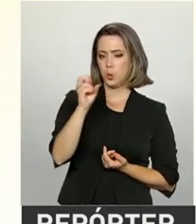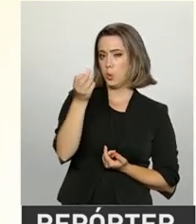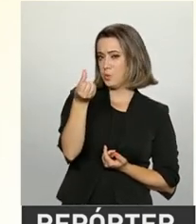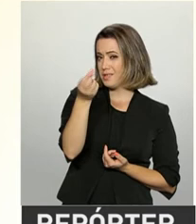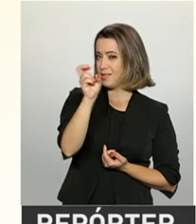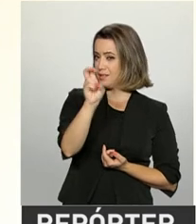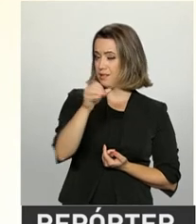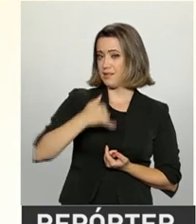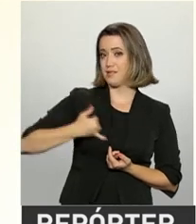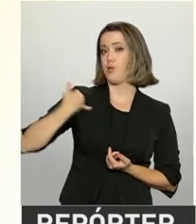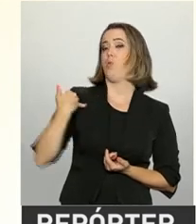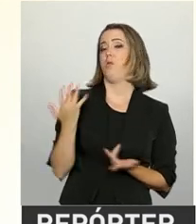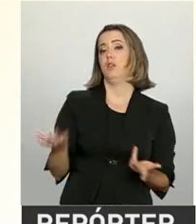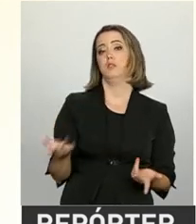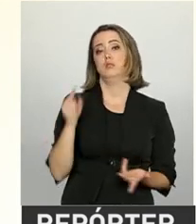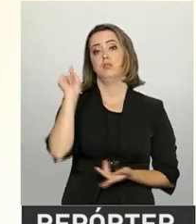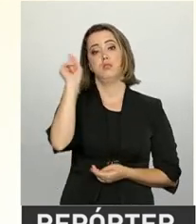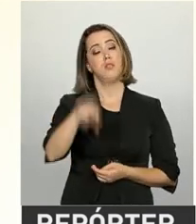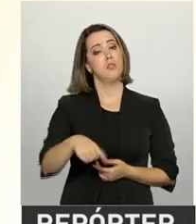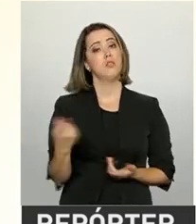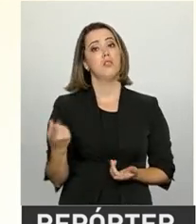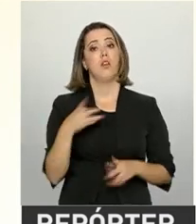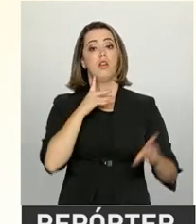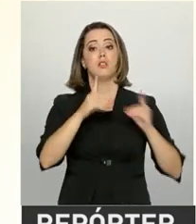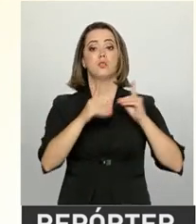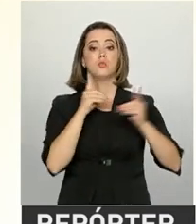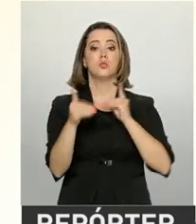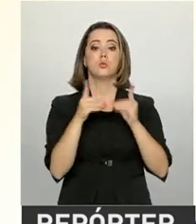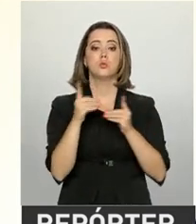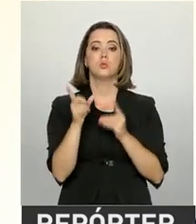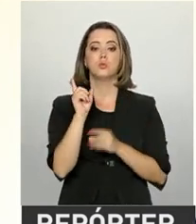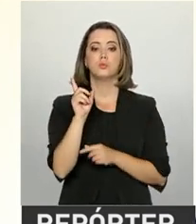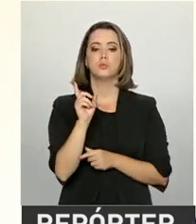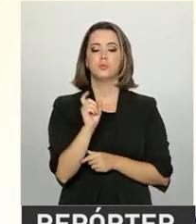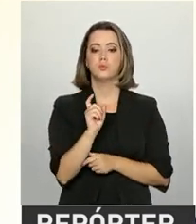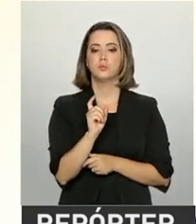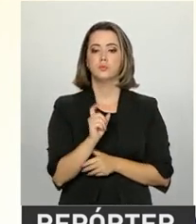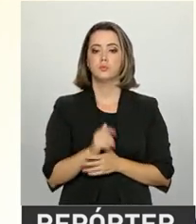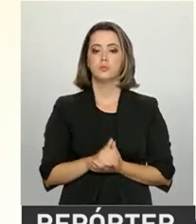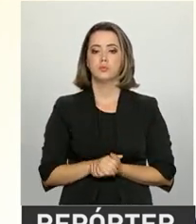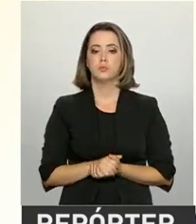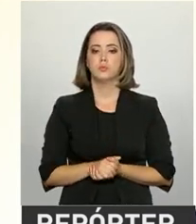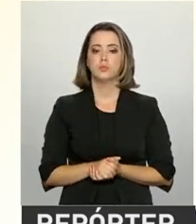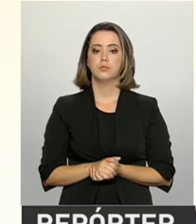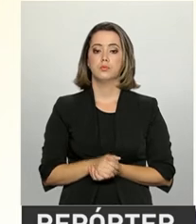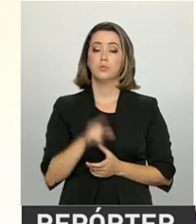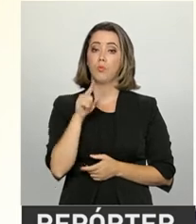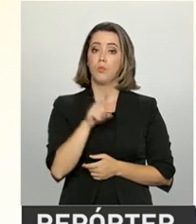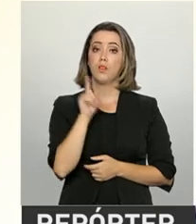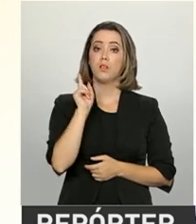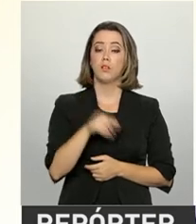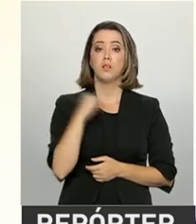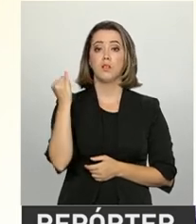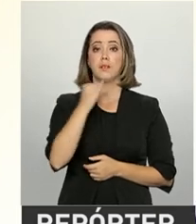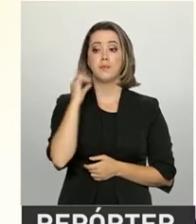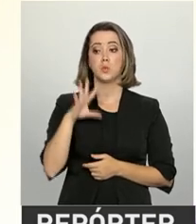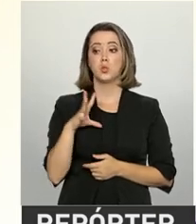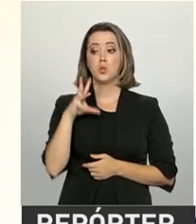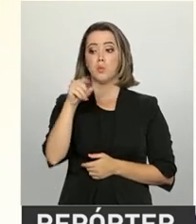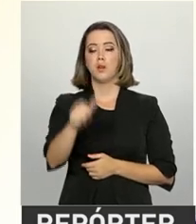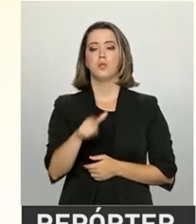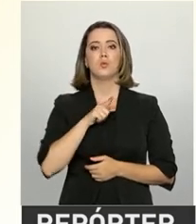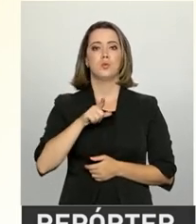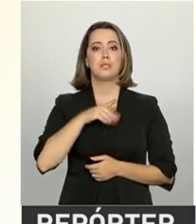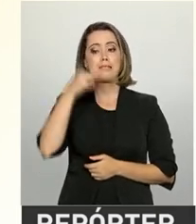vou discutir o fato de que é importante para todos